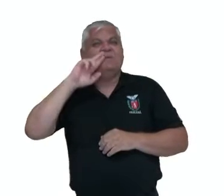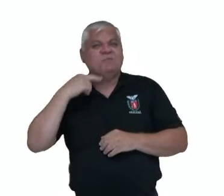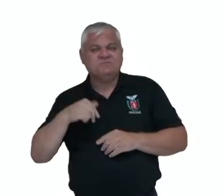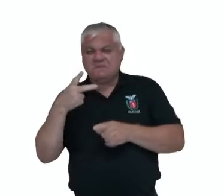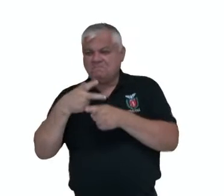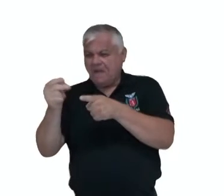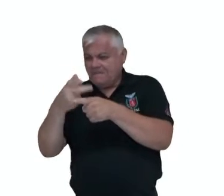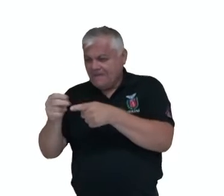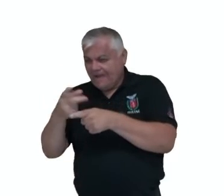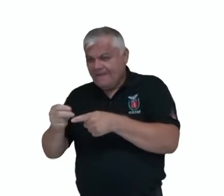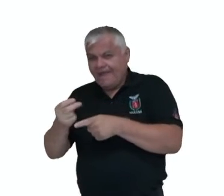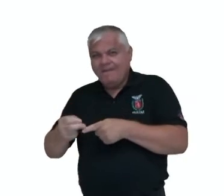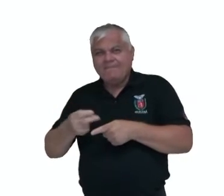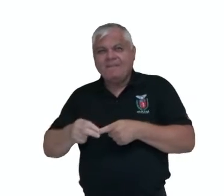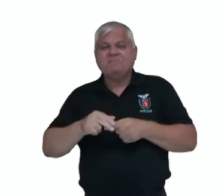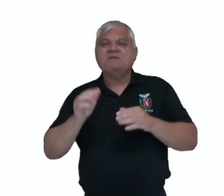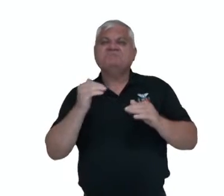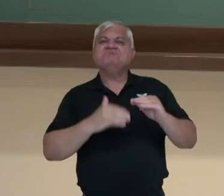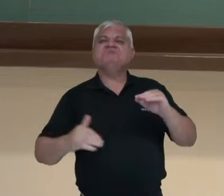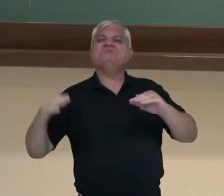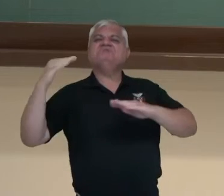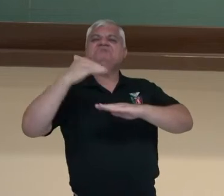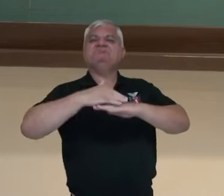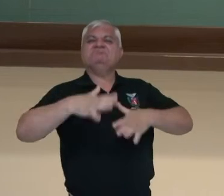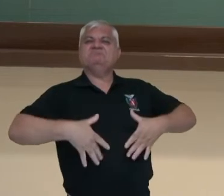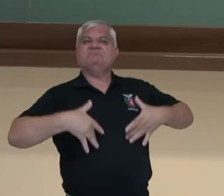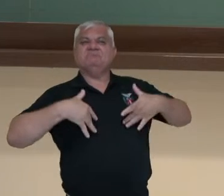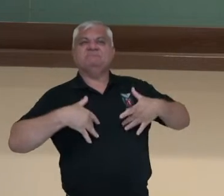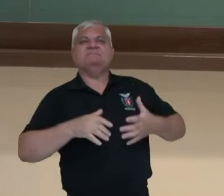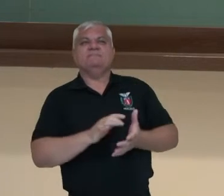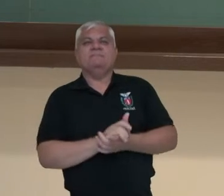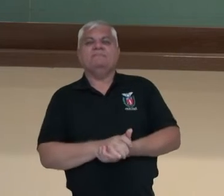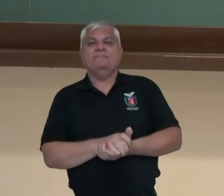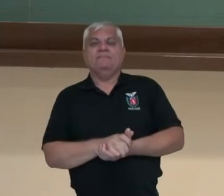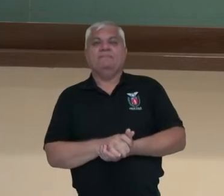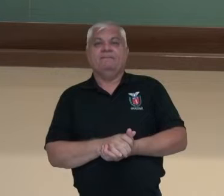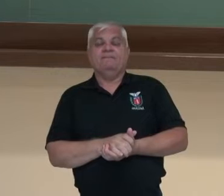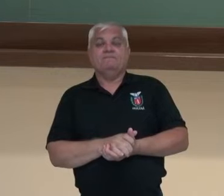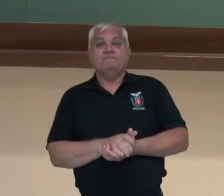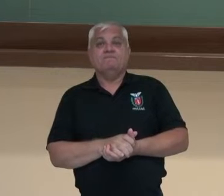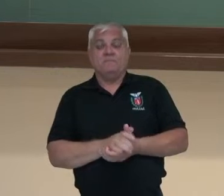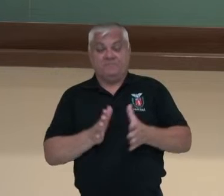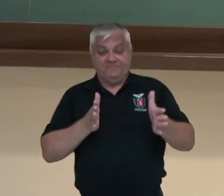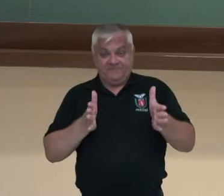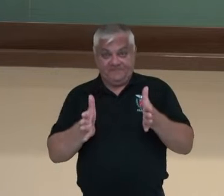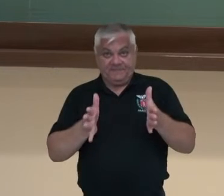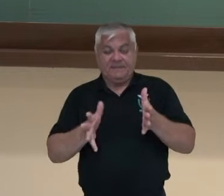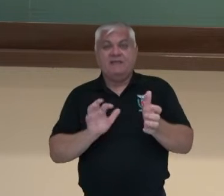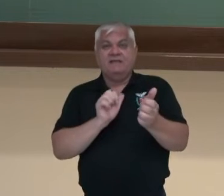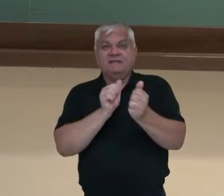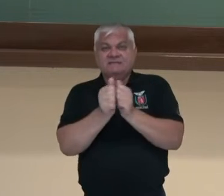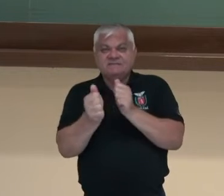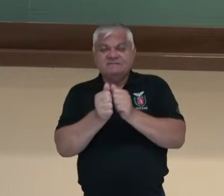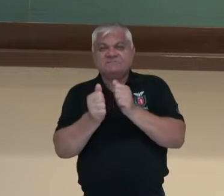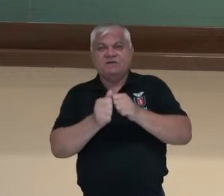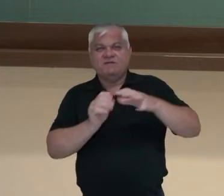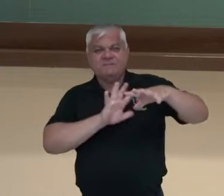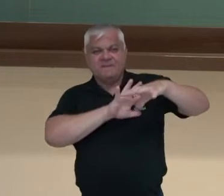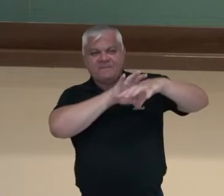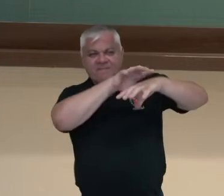Então, eles se sentiam superiores às outras nações. Nesse período, o esporte começou a se expandir devido